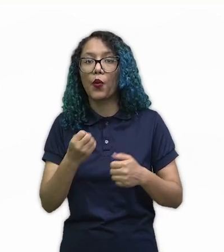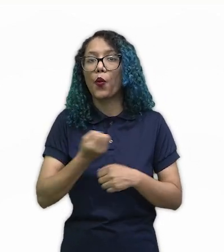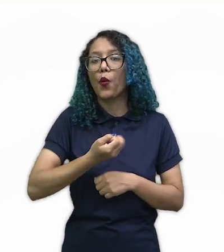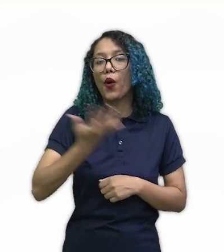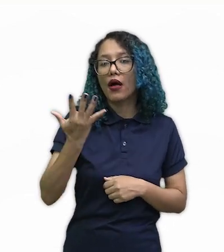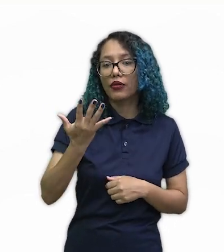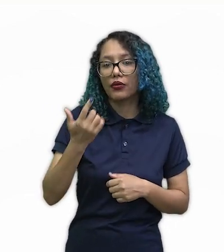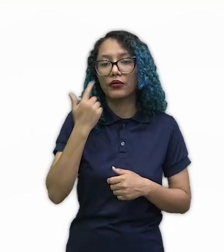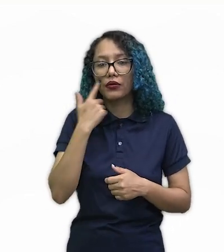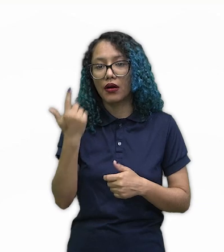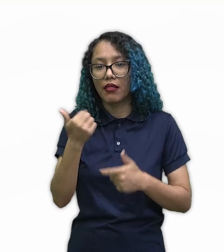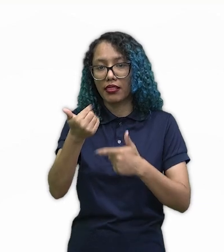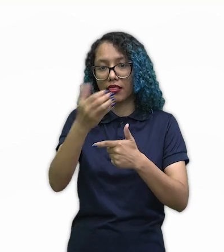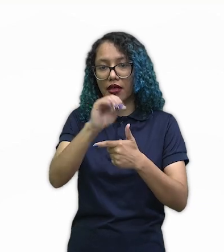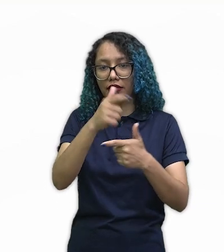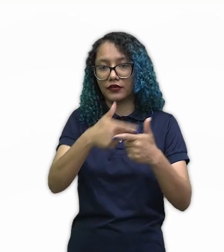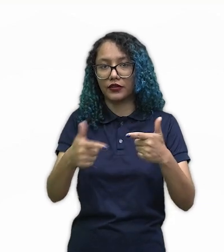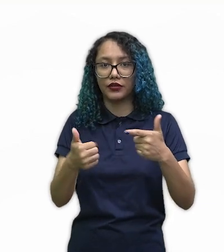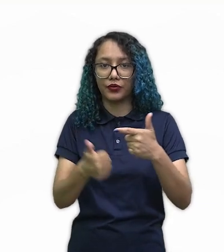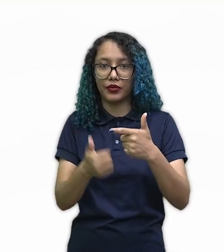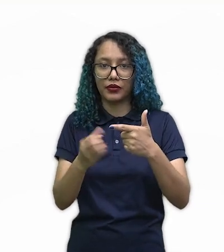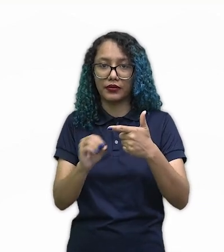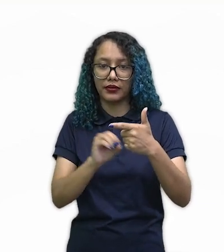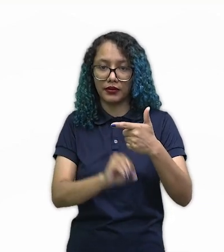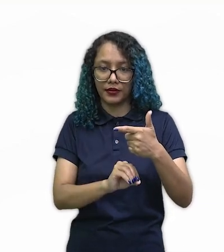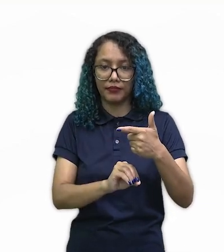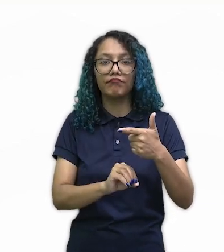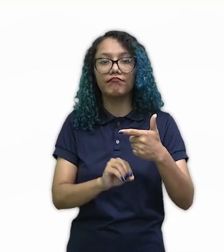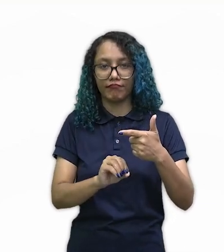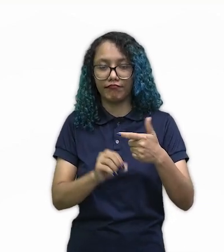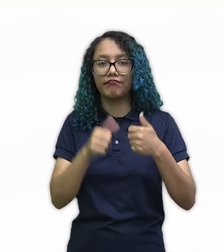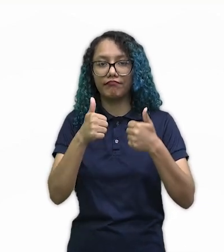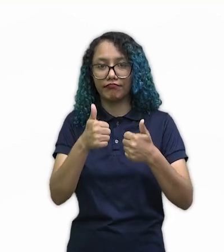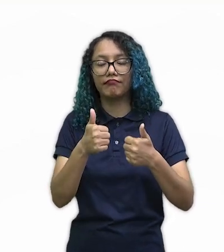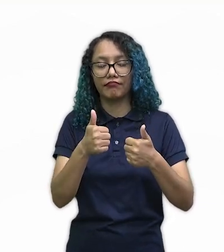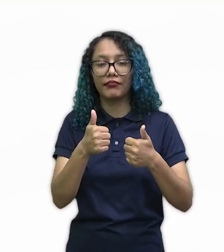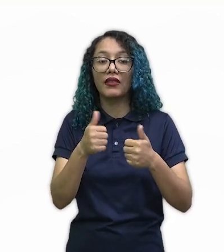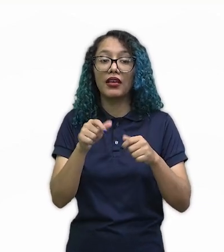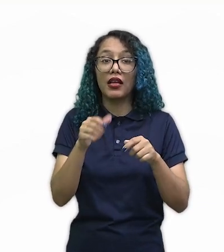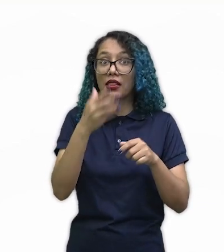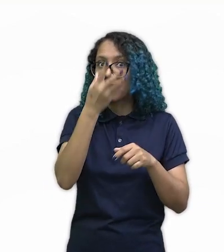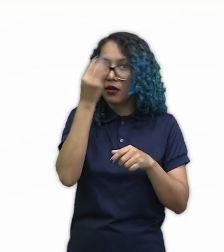10 dividido por 100. 10%, tá? Não se